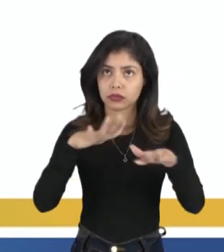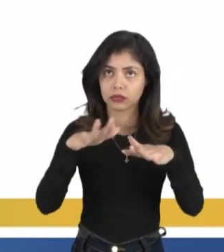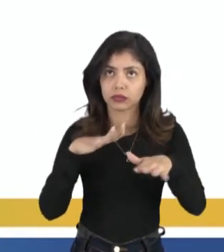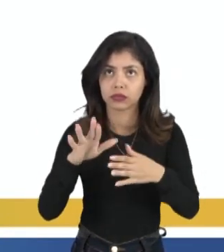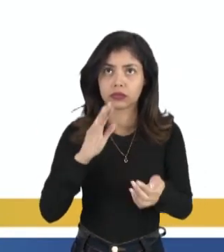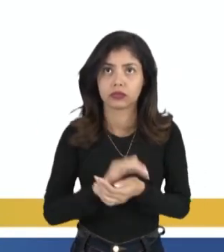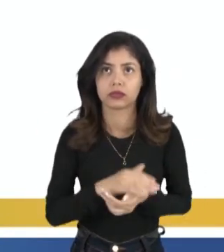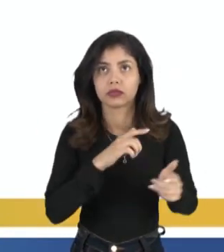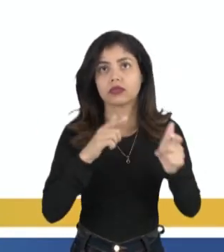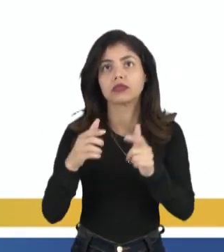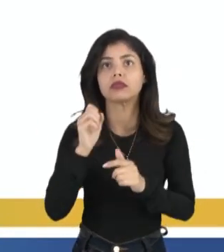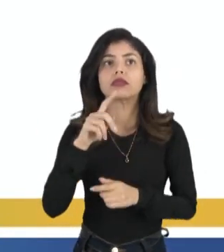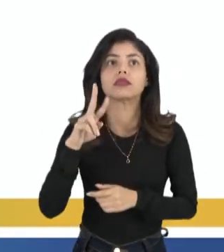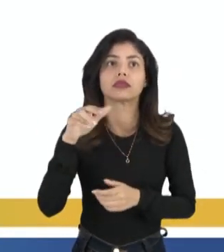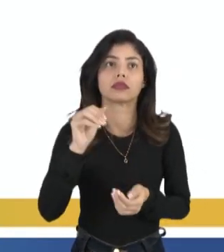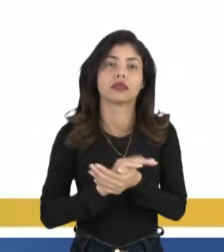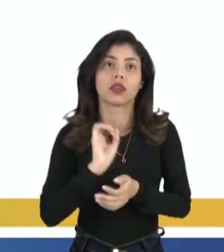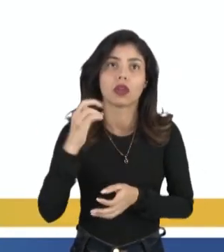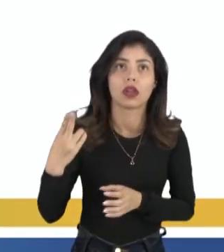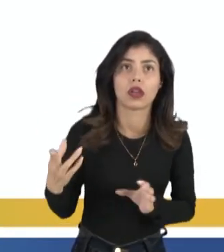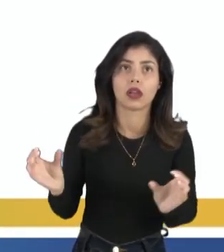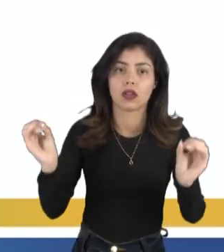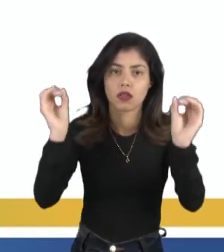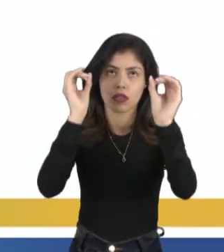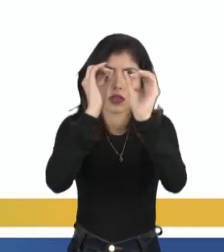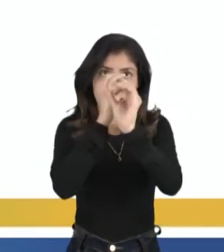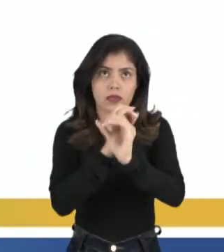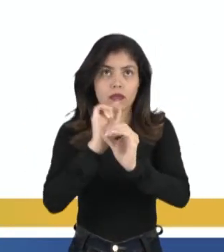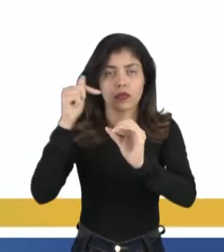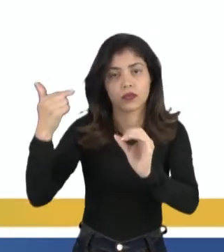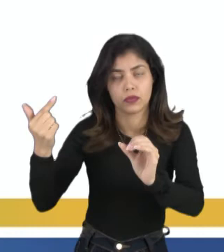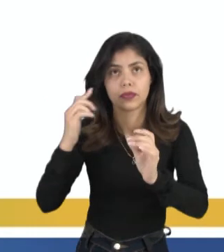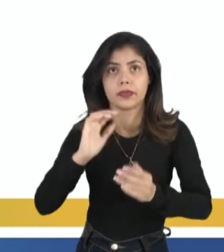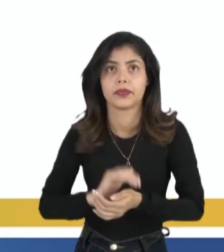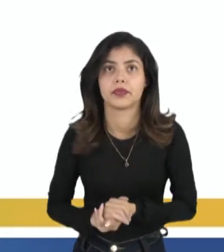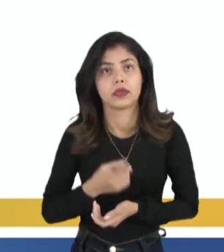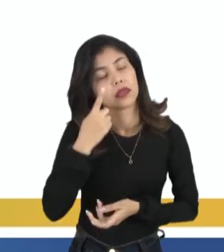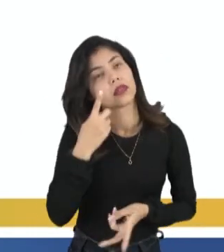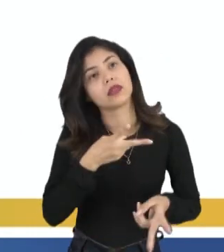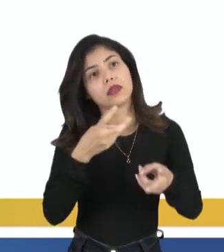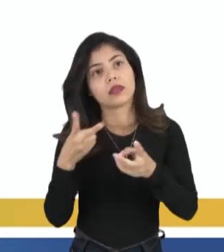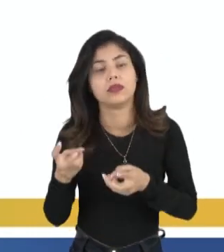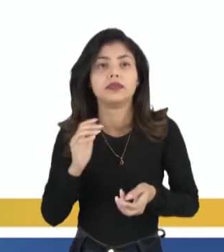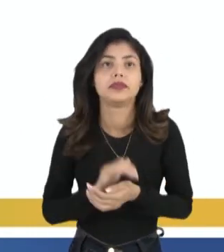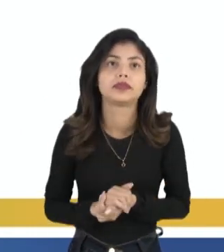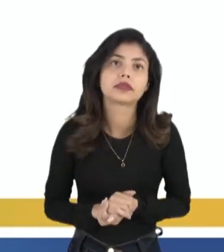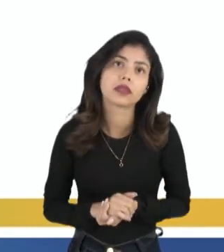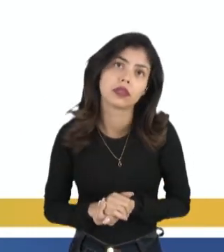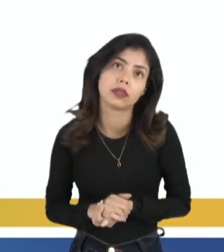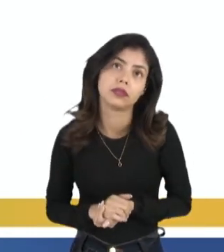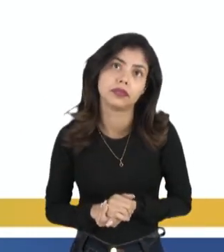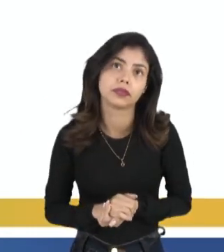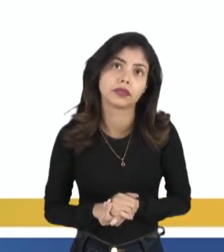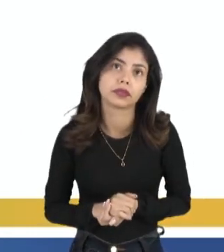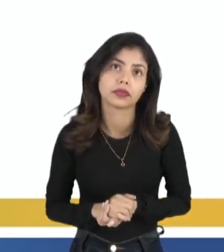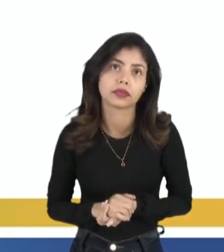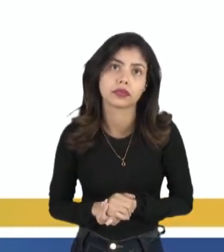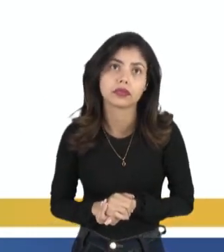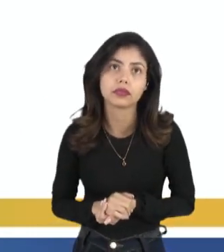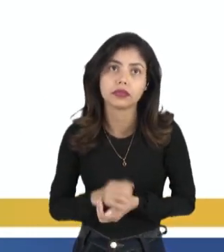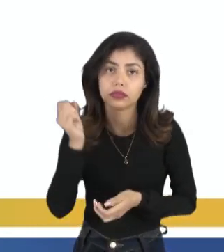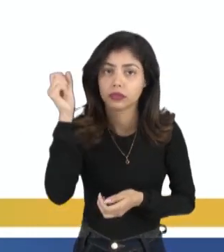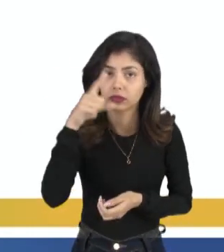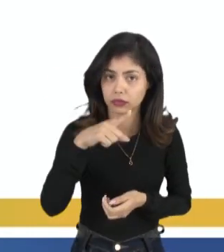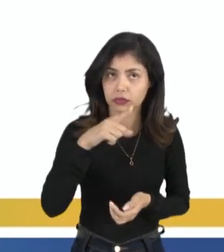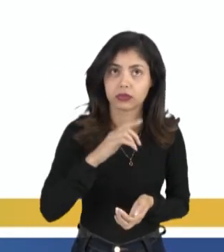sua movimentação com o espaço sideral, oculta momentaneamente outro astro. Observe o desenho. Esse aqui é o desenho. Temos